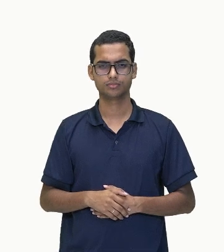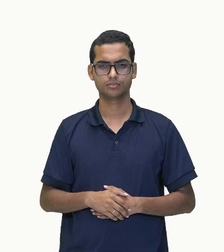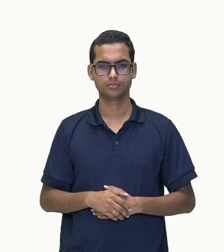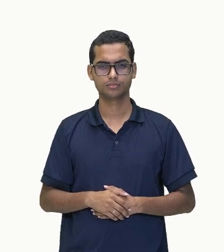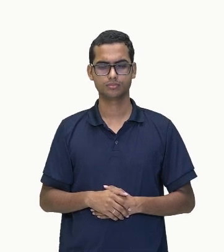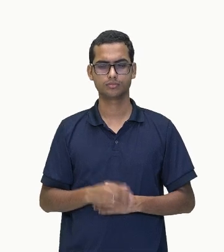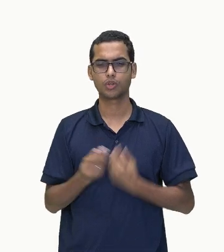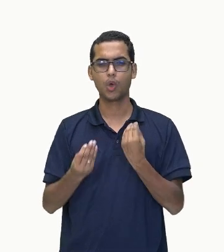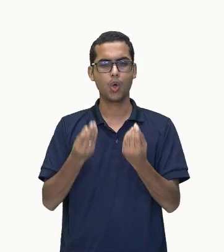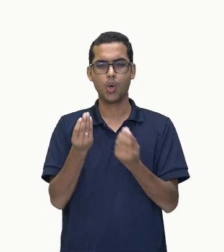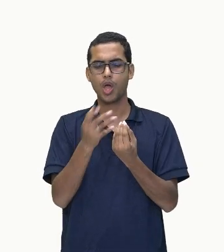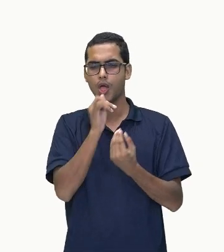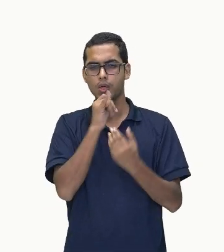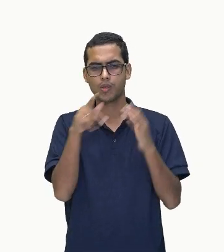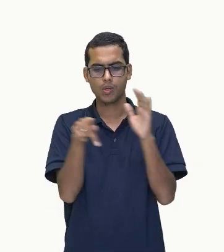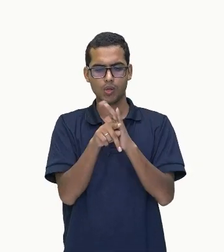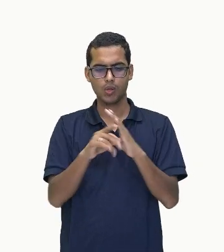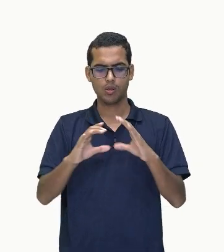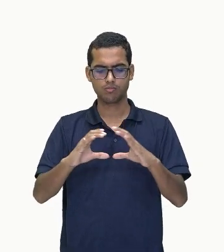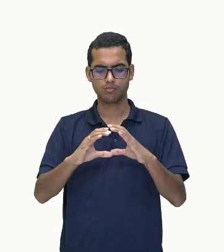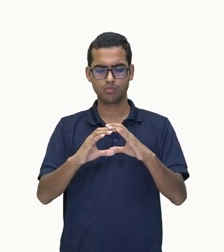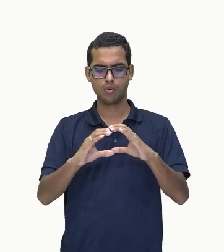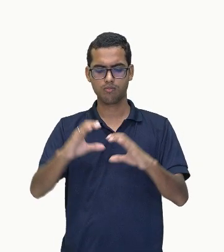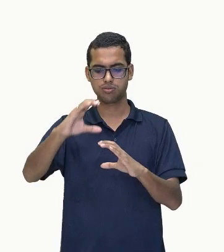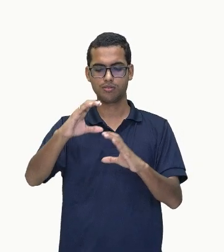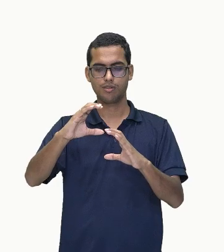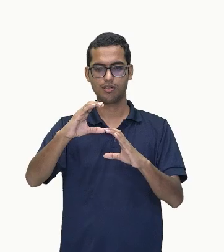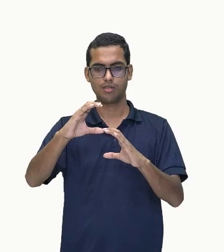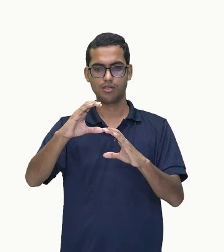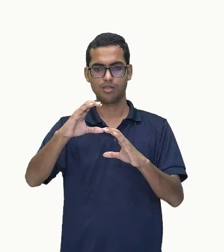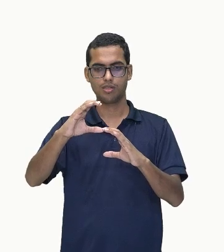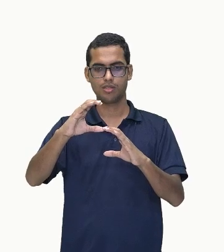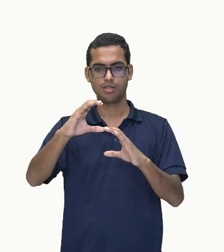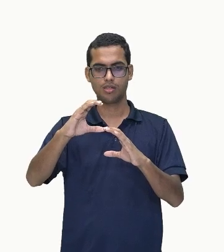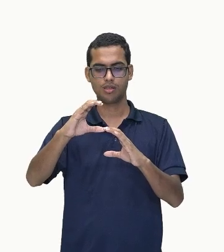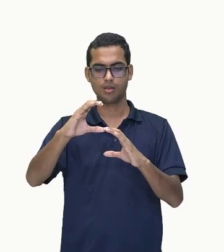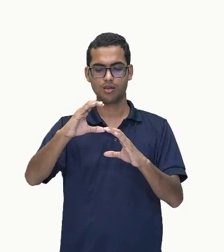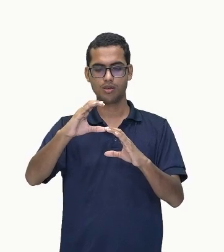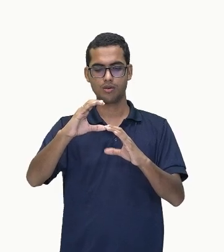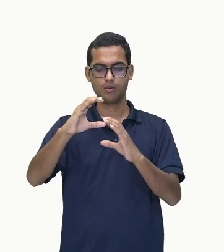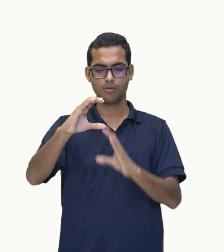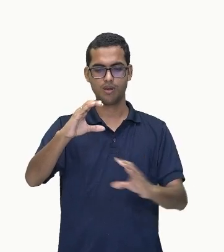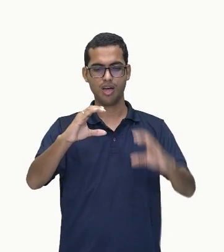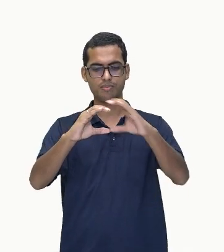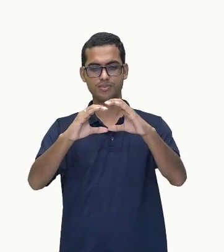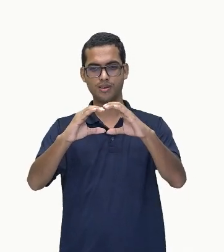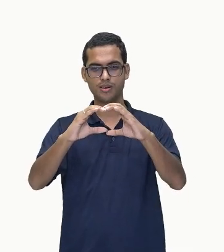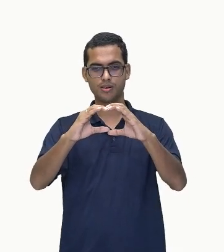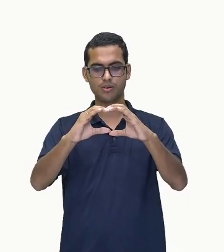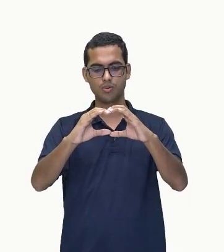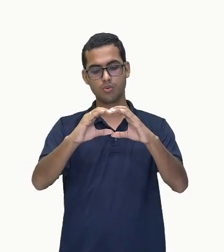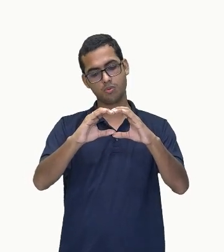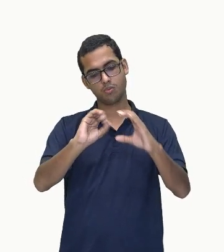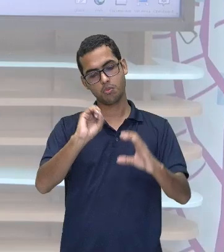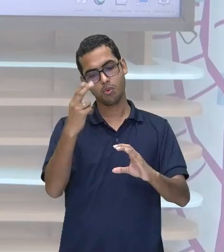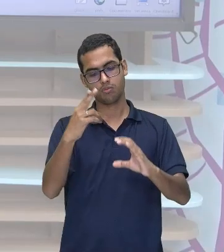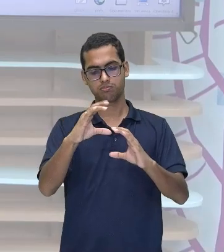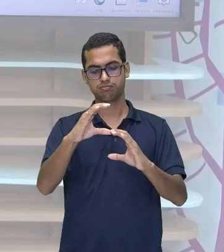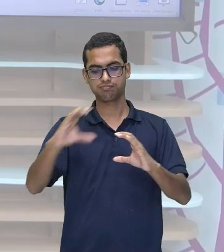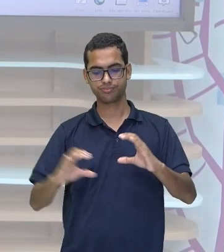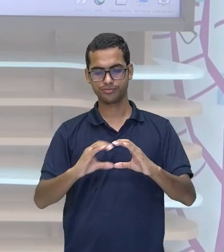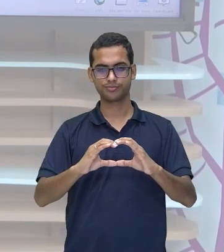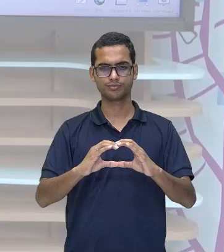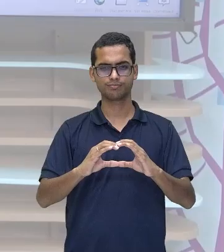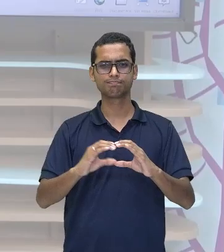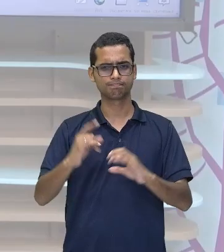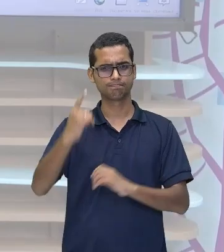isso que eu falei para vocês que a gente tem que fazer um exercíciozinho para a gente enxergar esse probleminha, tá? Imagina só